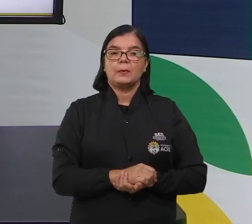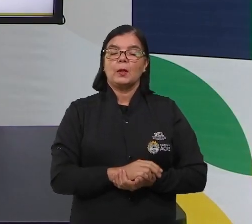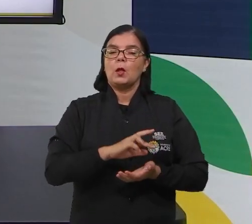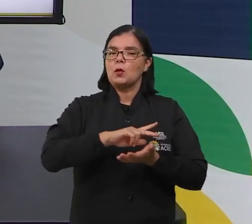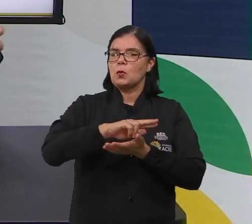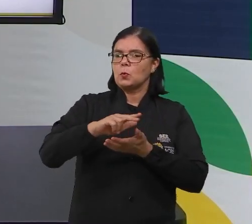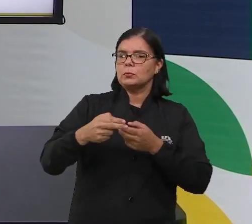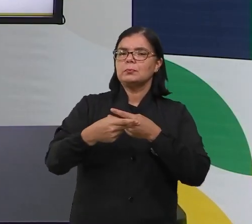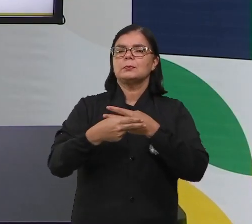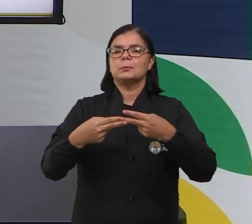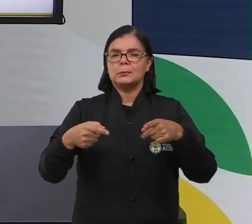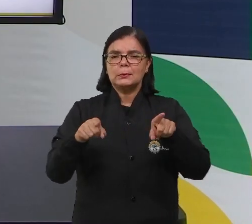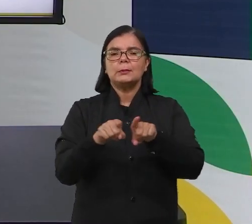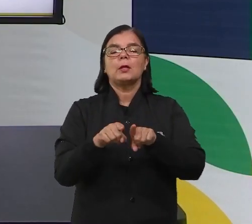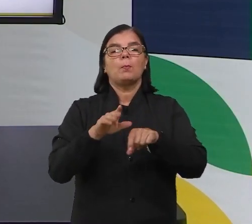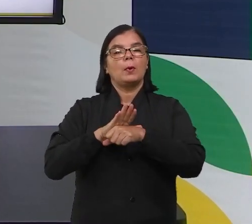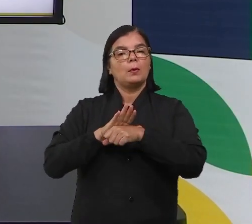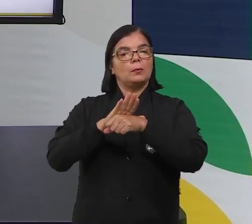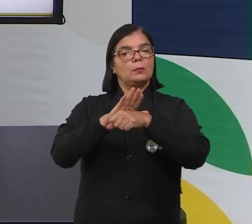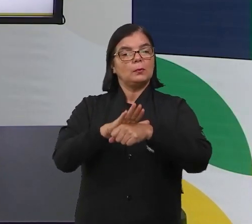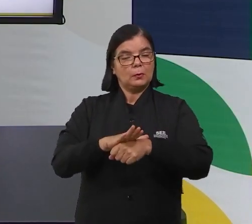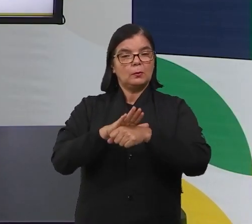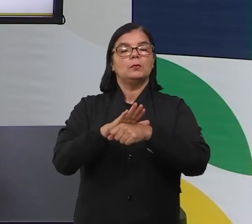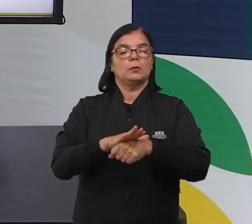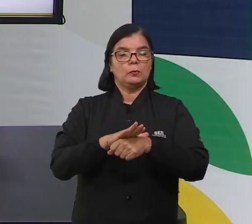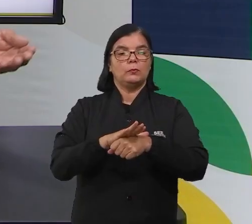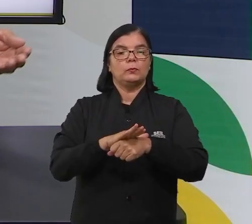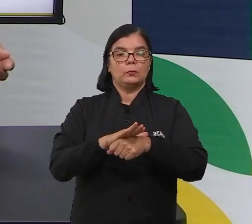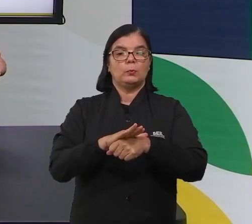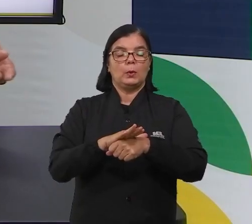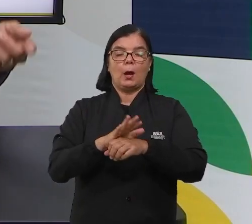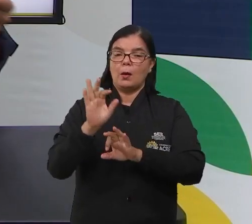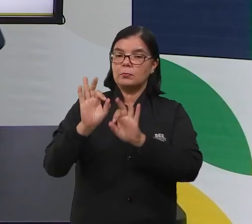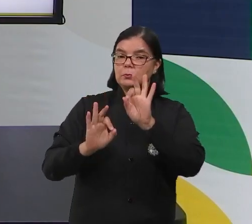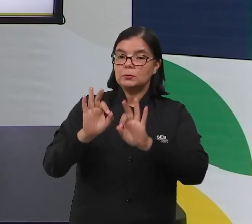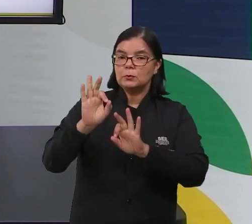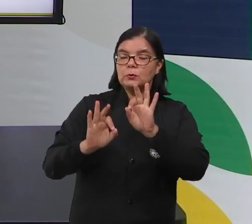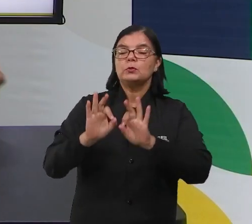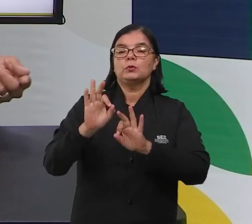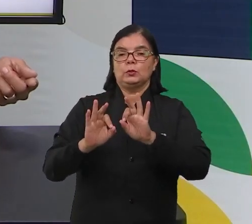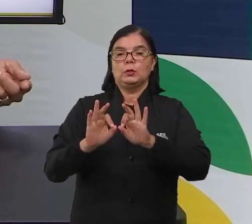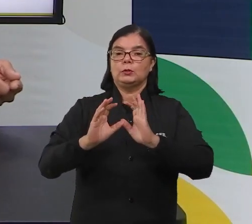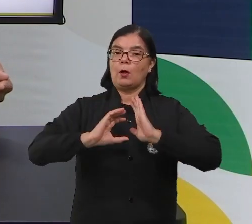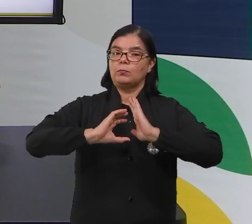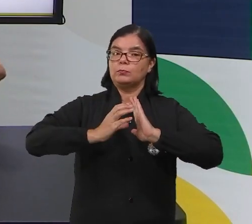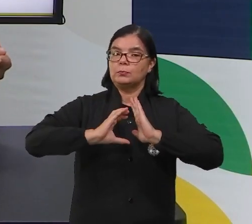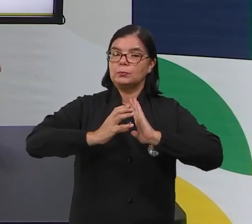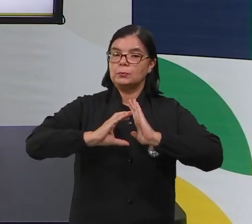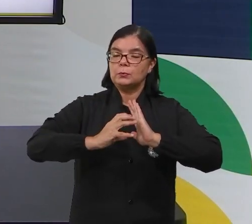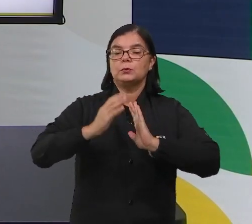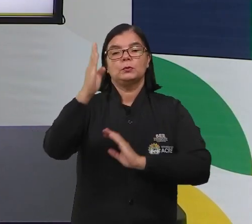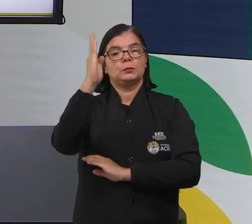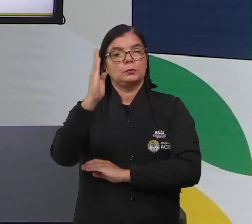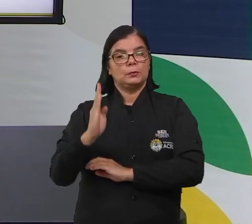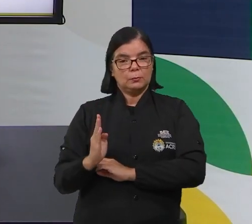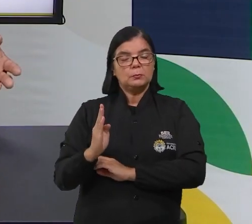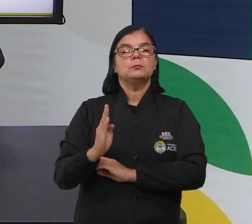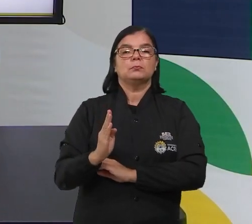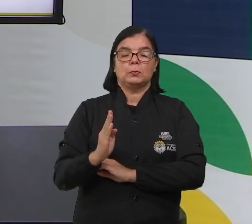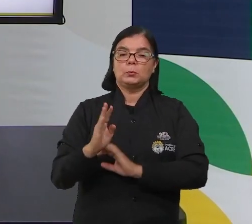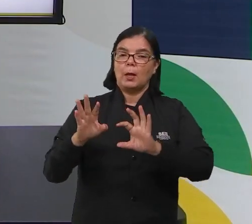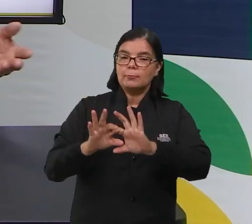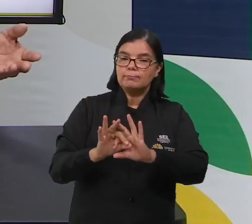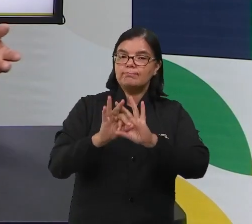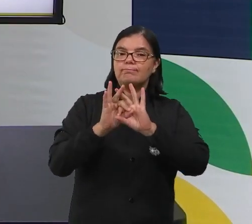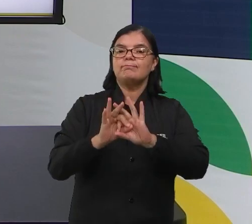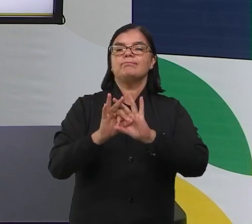Entre outras coisas, ela também ajudou, inclusive, a formar partidos políticos aqui no Brasil, muito